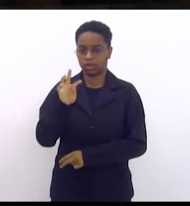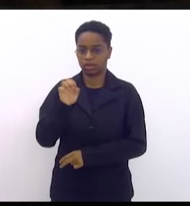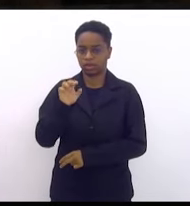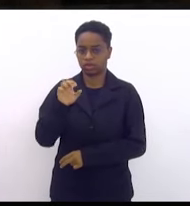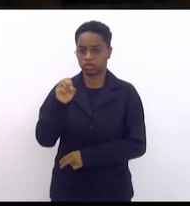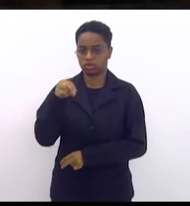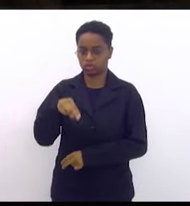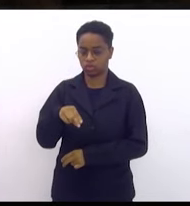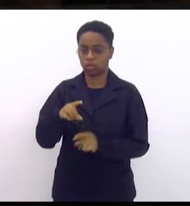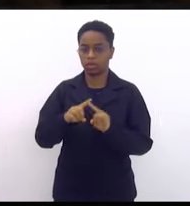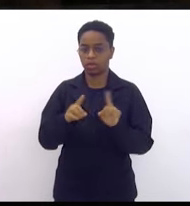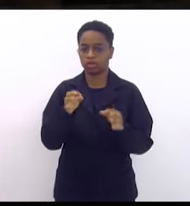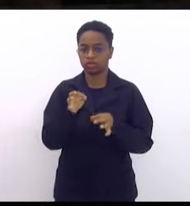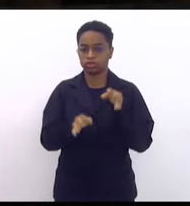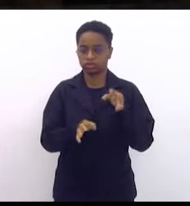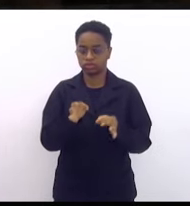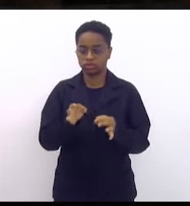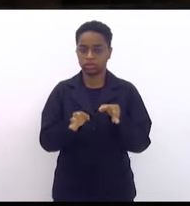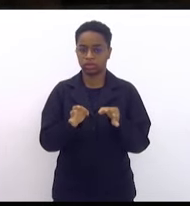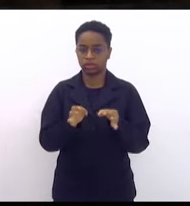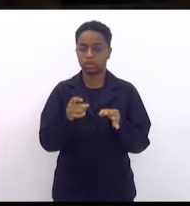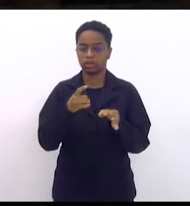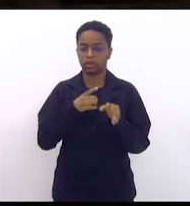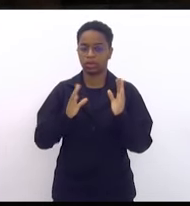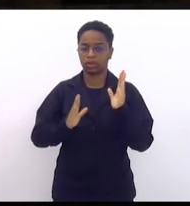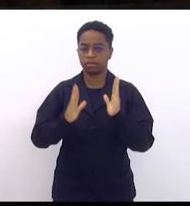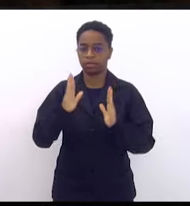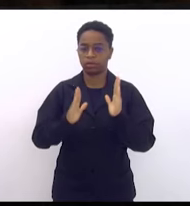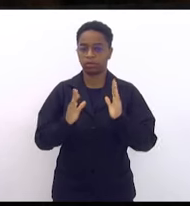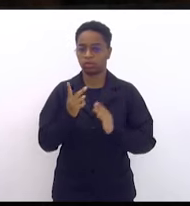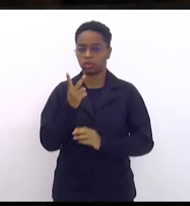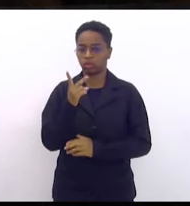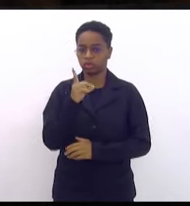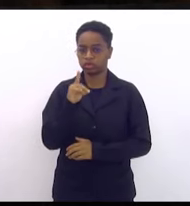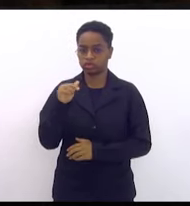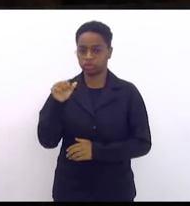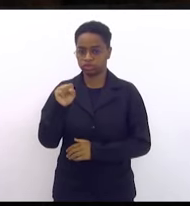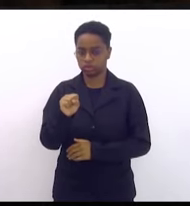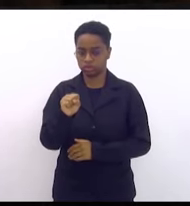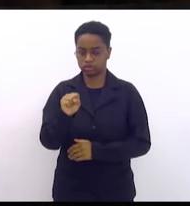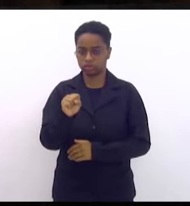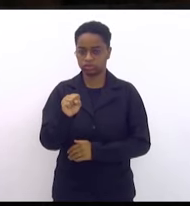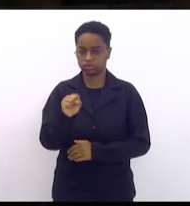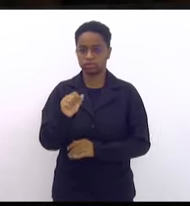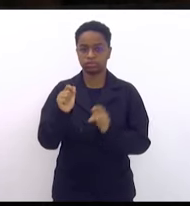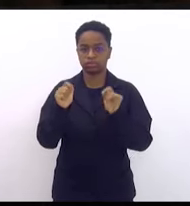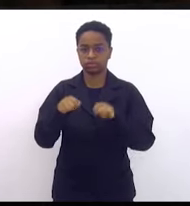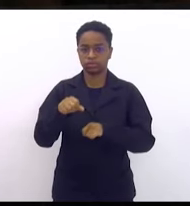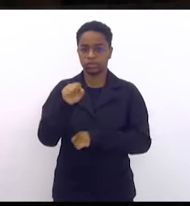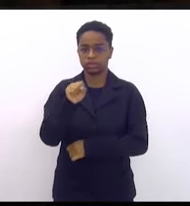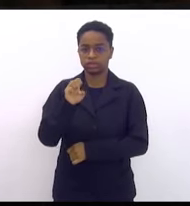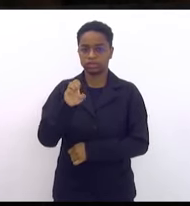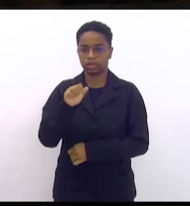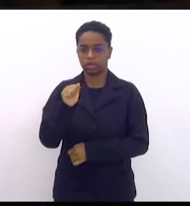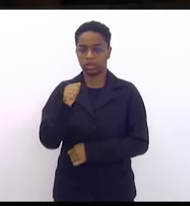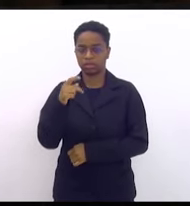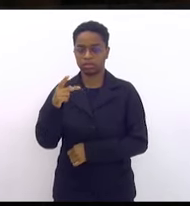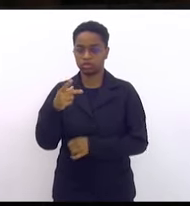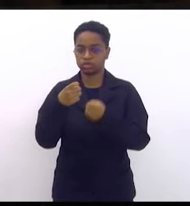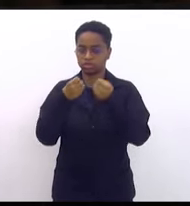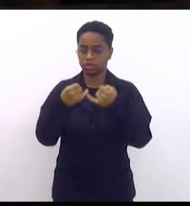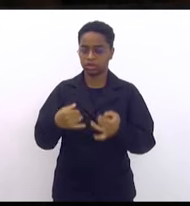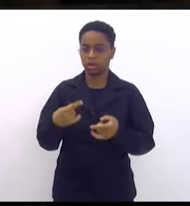a justiça deu prazo de 48 horas para que a SEAP esclareça o motivo